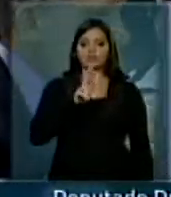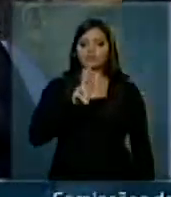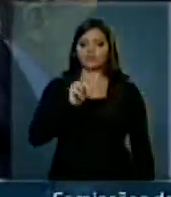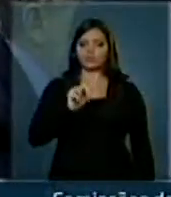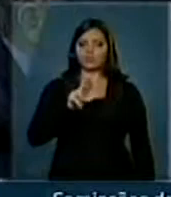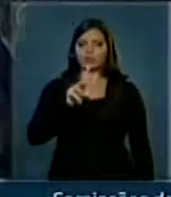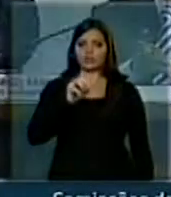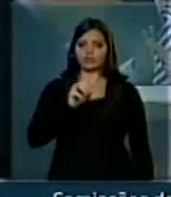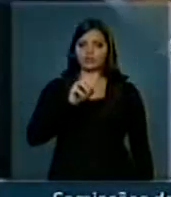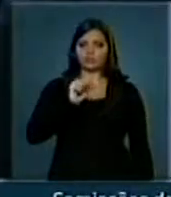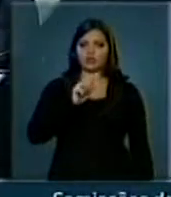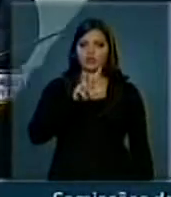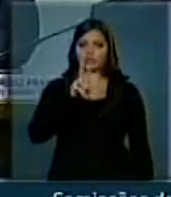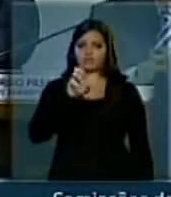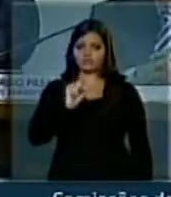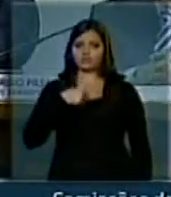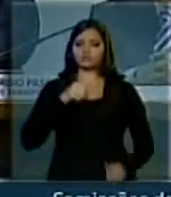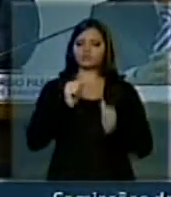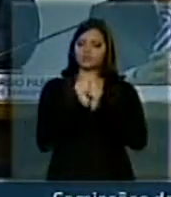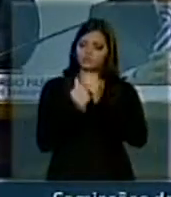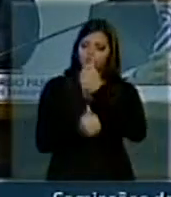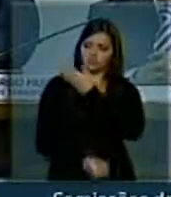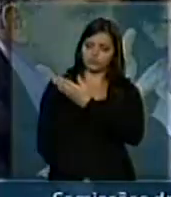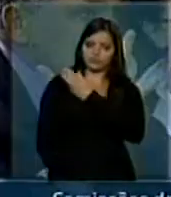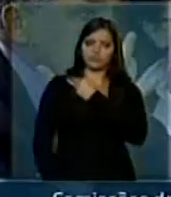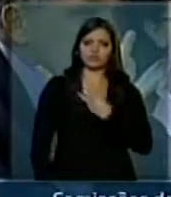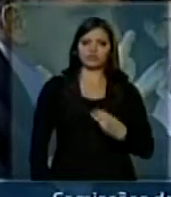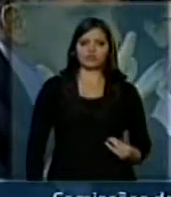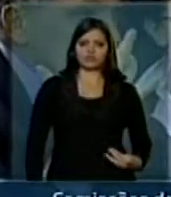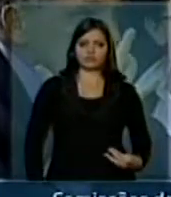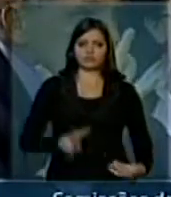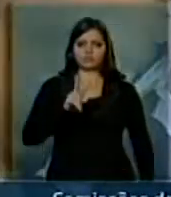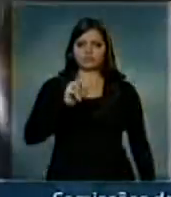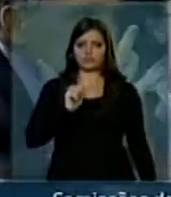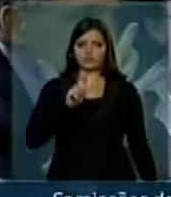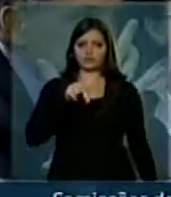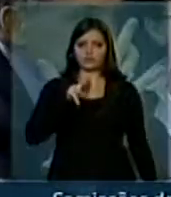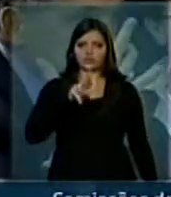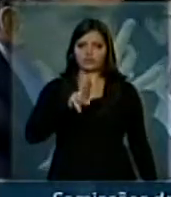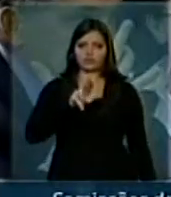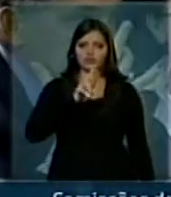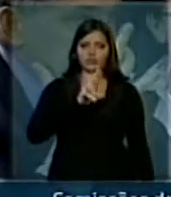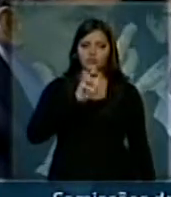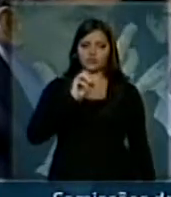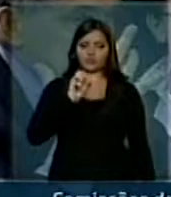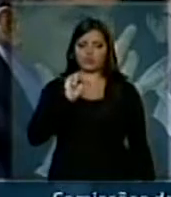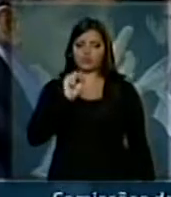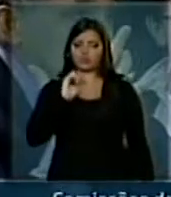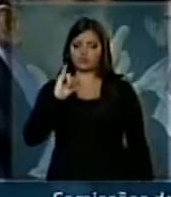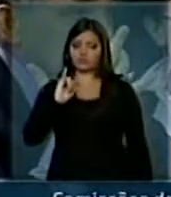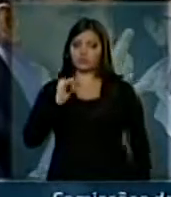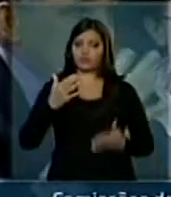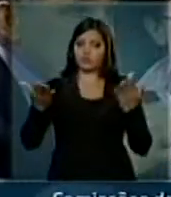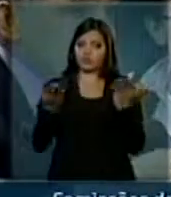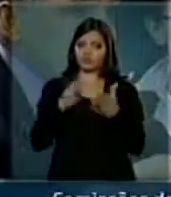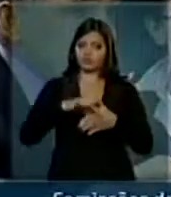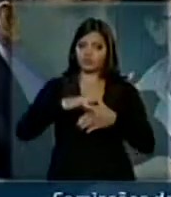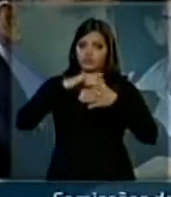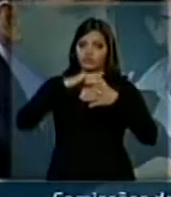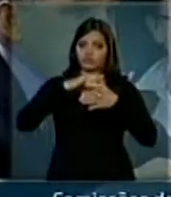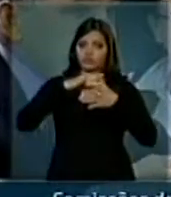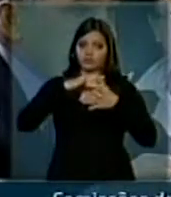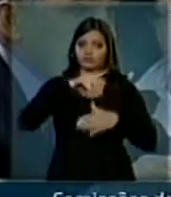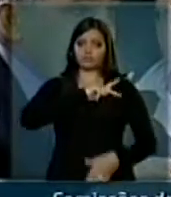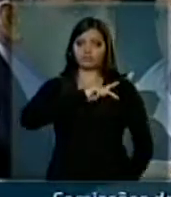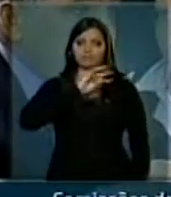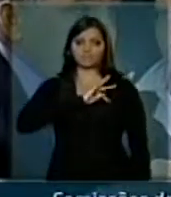lado do ministro Wagner Rossi. Hoje, o líder do seu partido